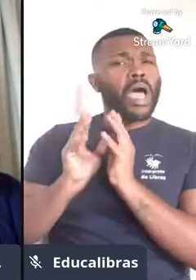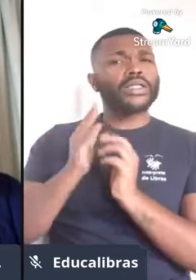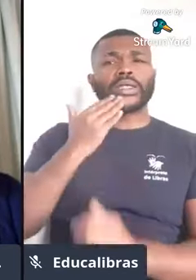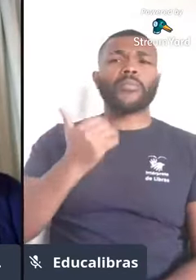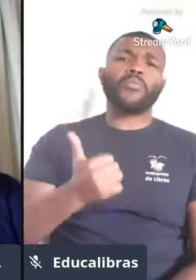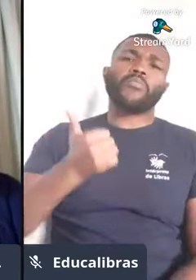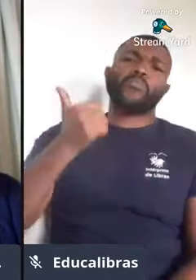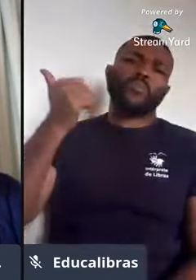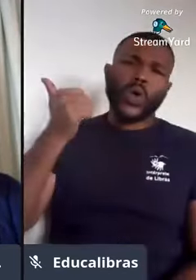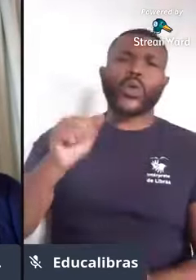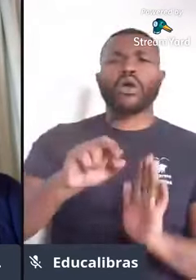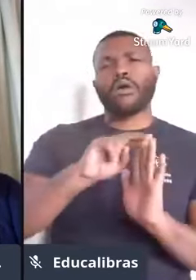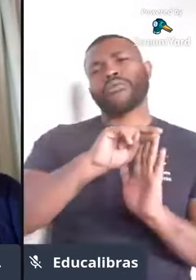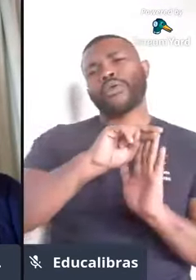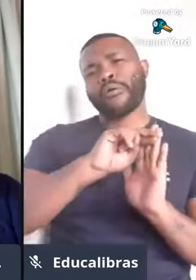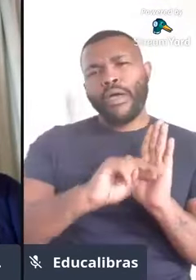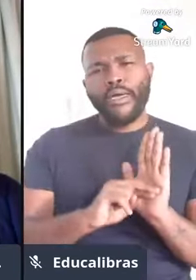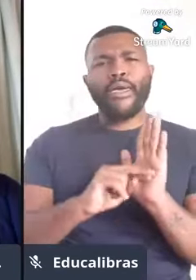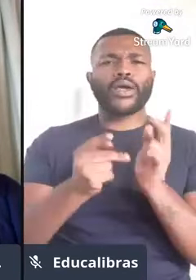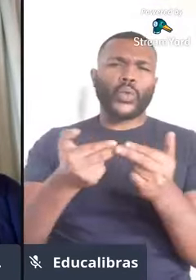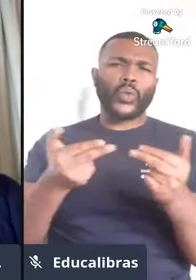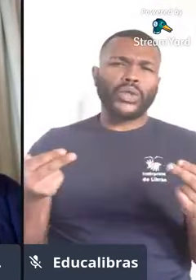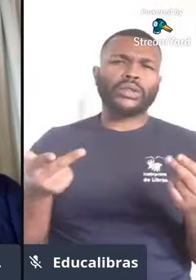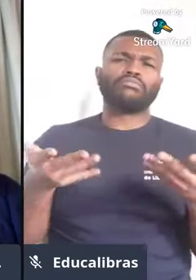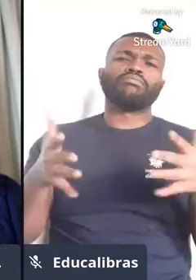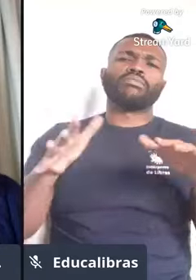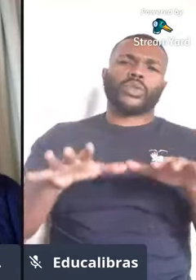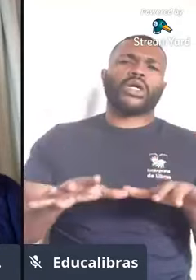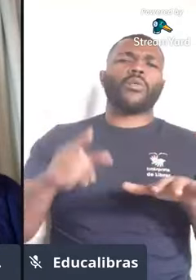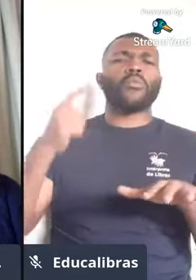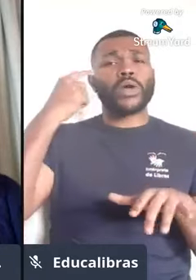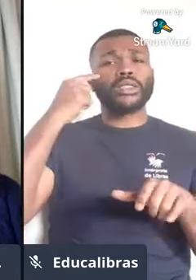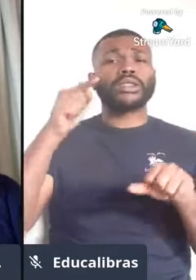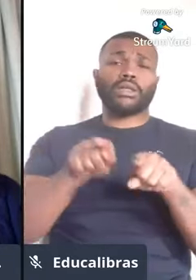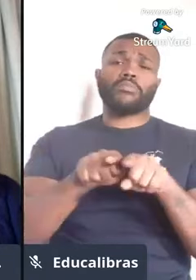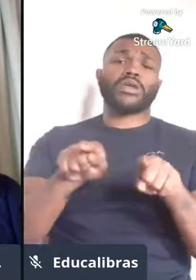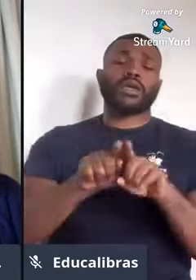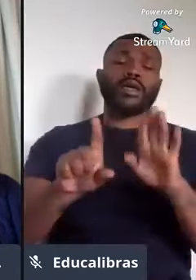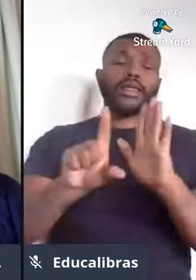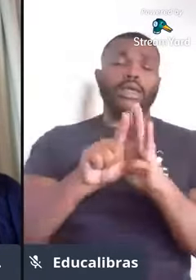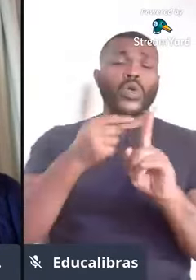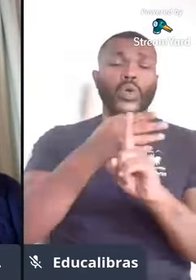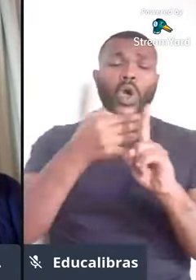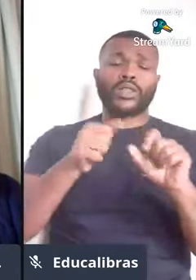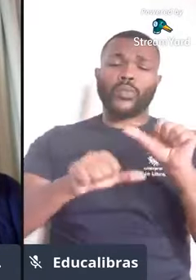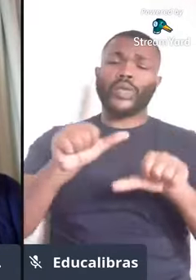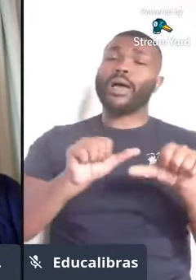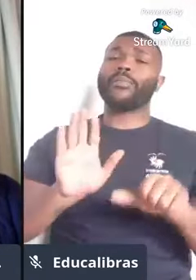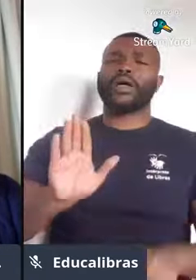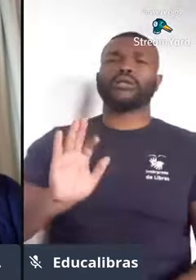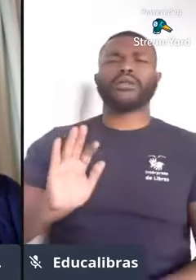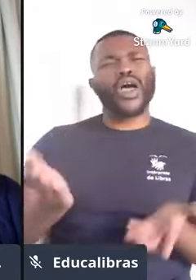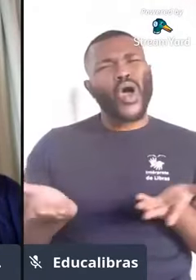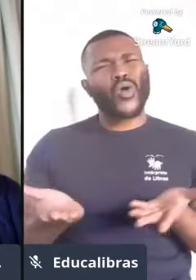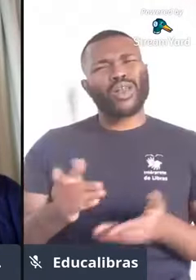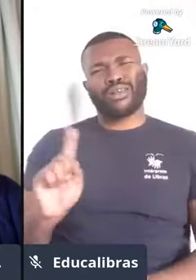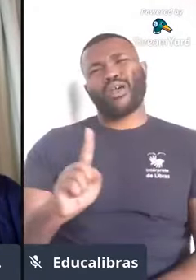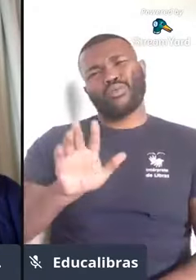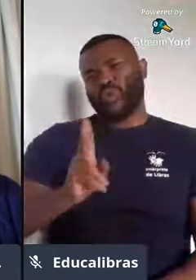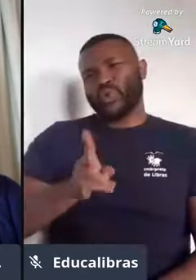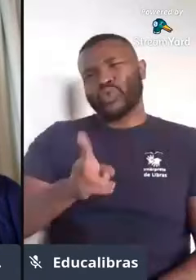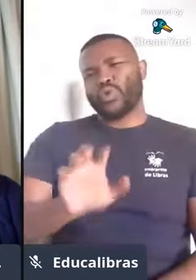instrumentos de inclusão, a gente possa pensar também em alteração da lei de cotas. Mas, por hora, melhor não mexer. Deixa